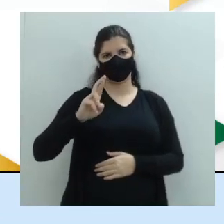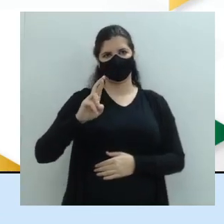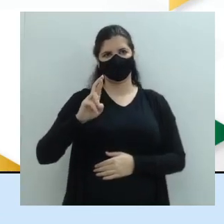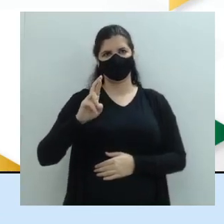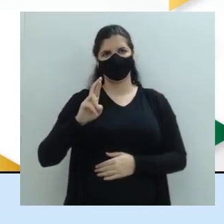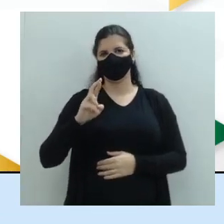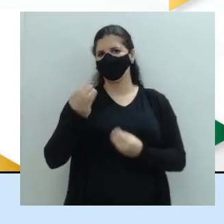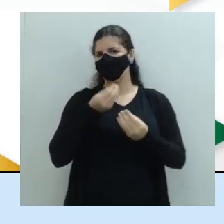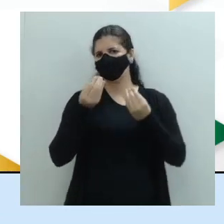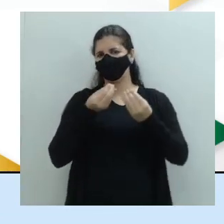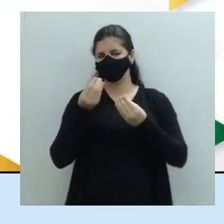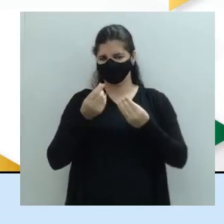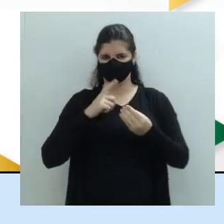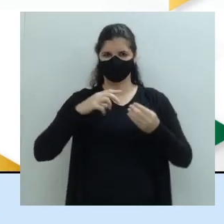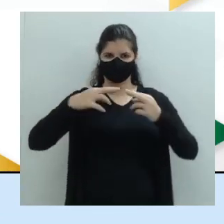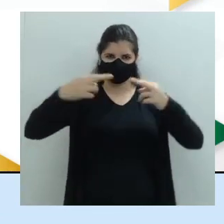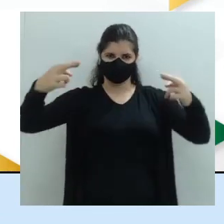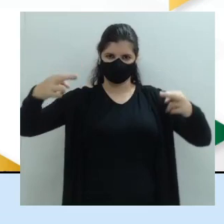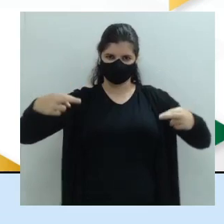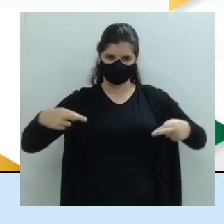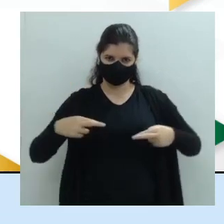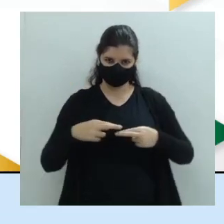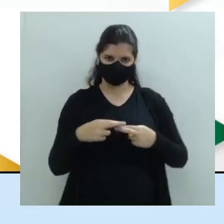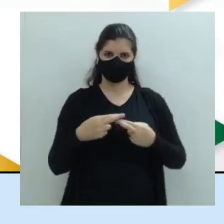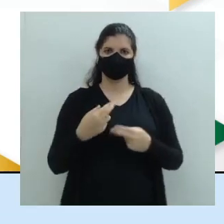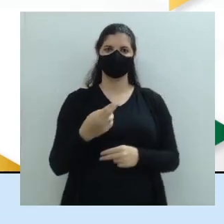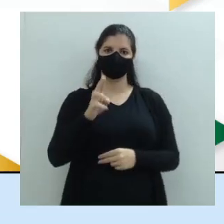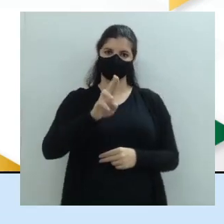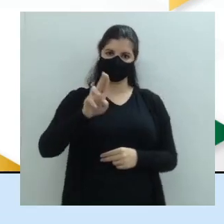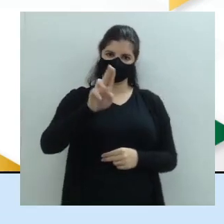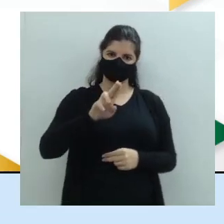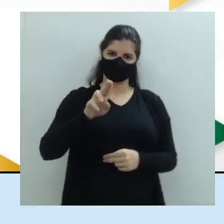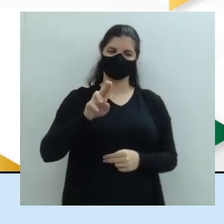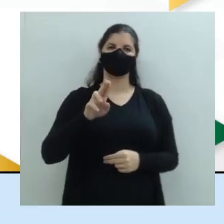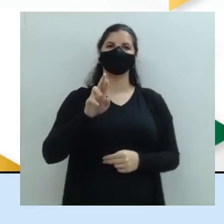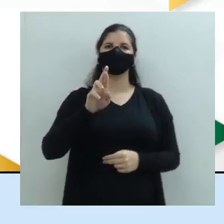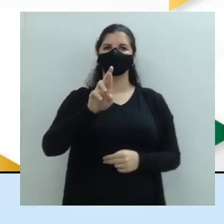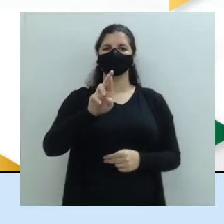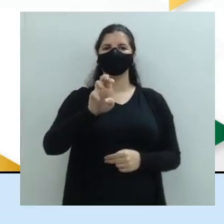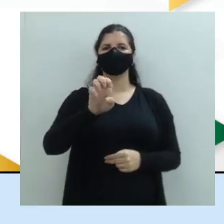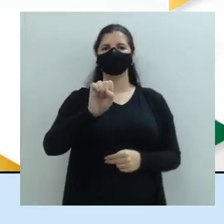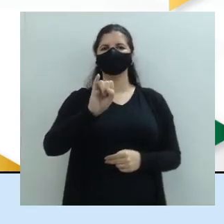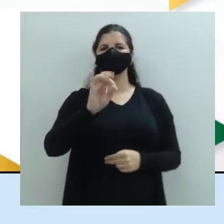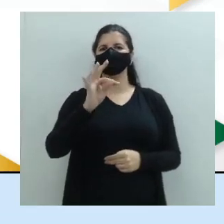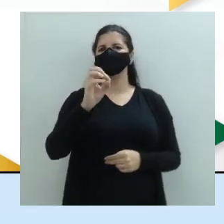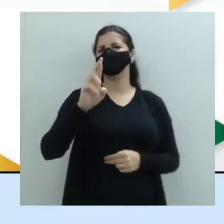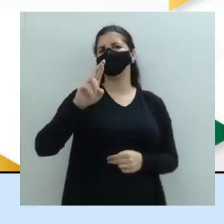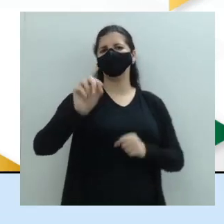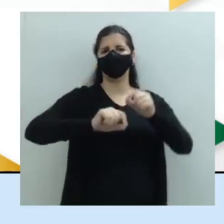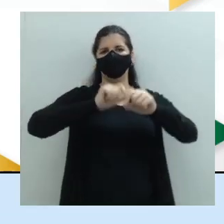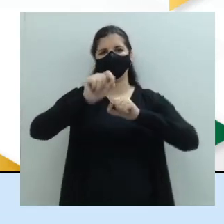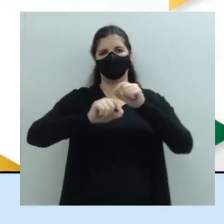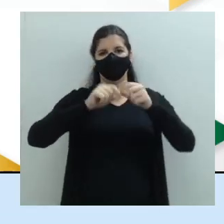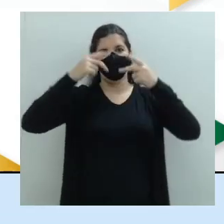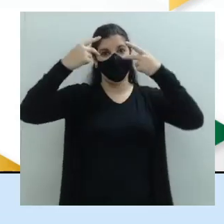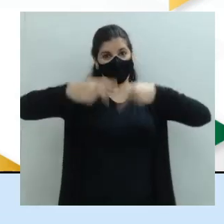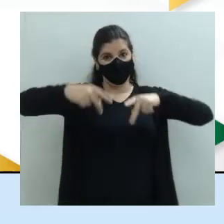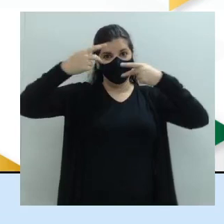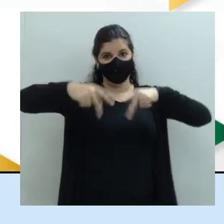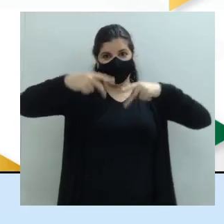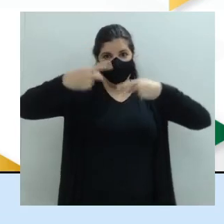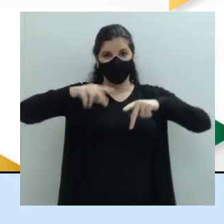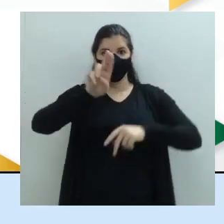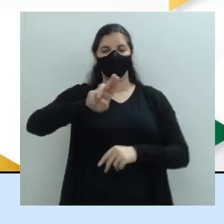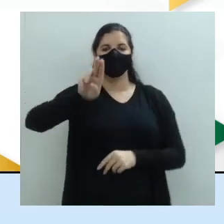Vou falar sobre o circuito elétrico, o resistor. O que são os resistores? São